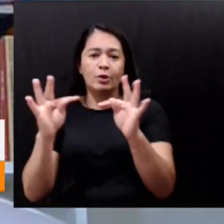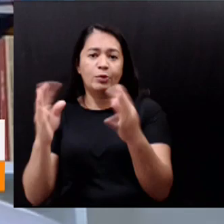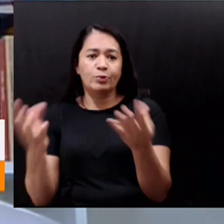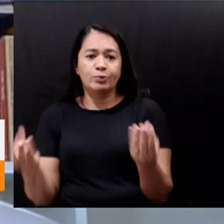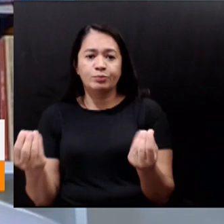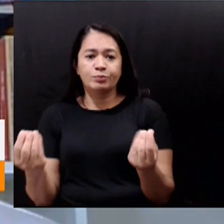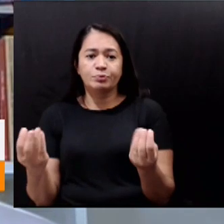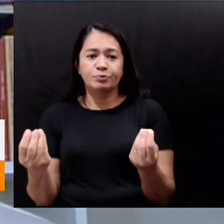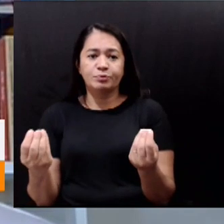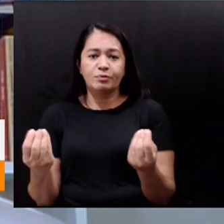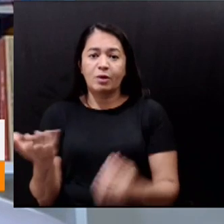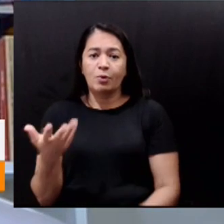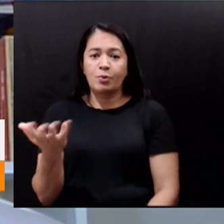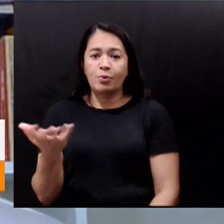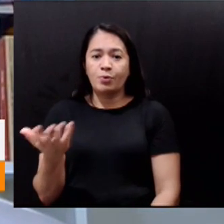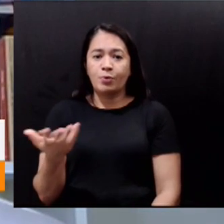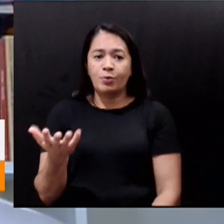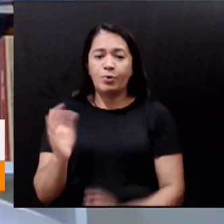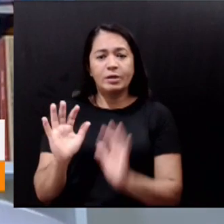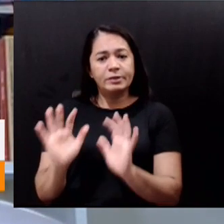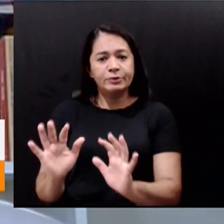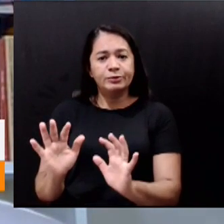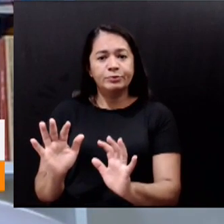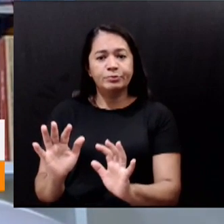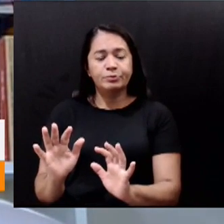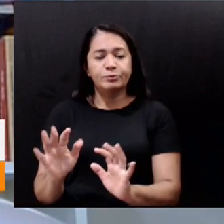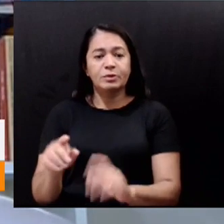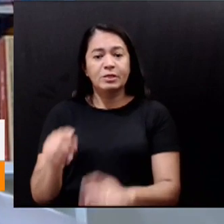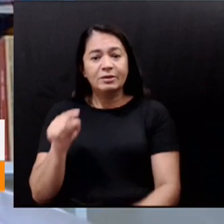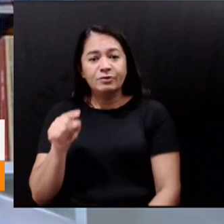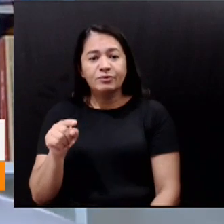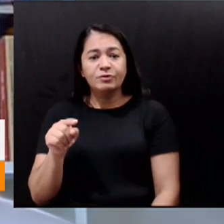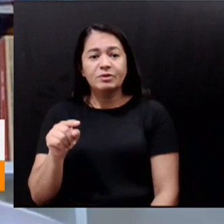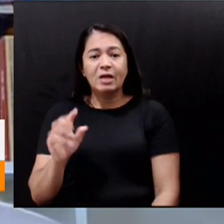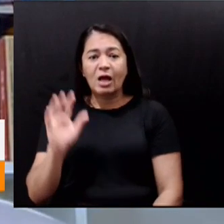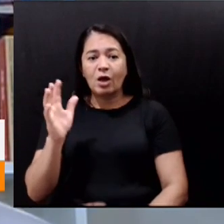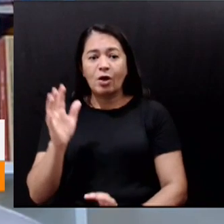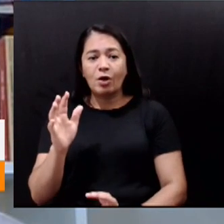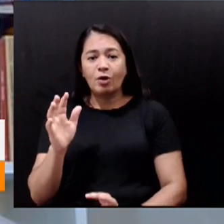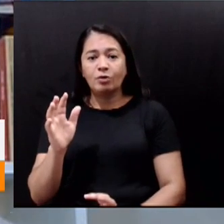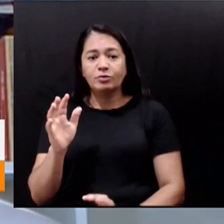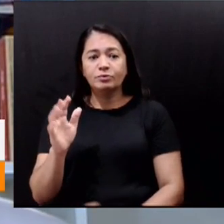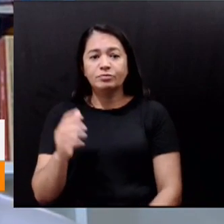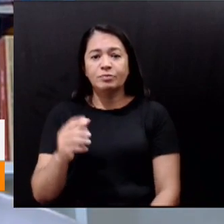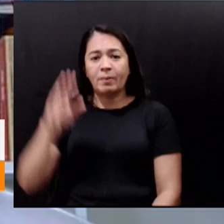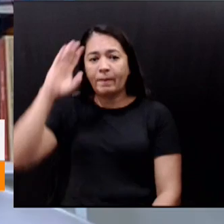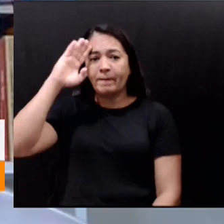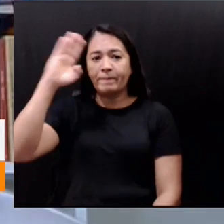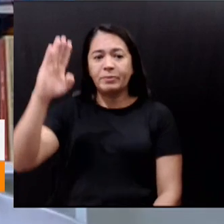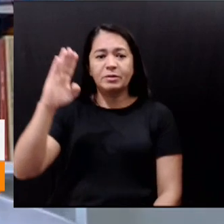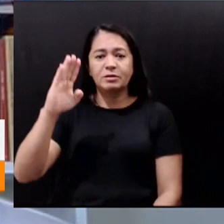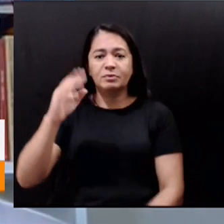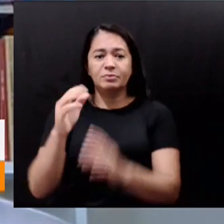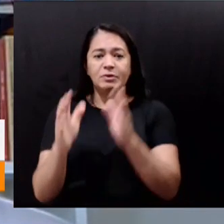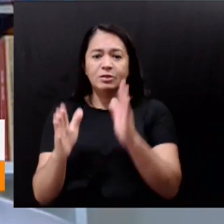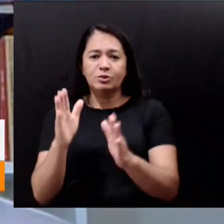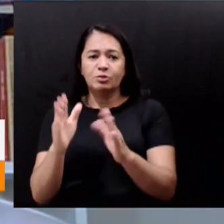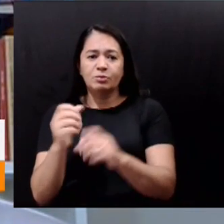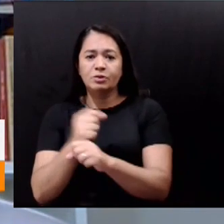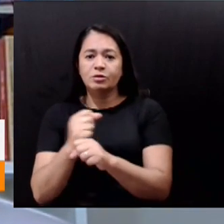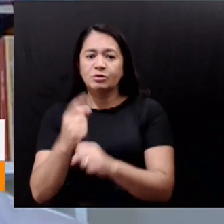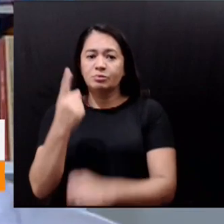acelera esse processo, né? Então você tem esse fator de formação acelerado, principalmente ali na década de 90, e hoje a